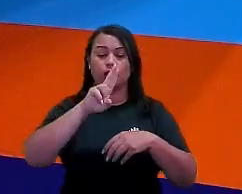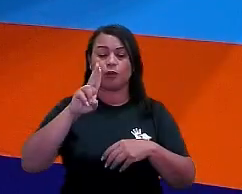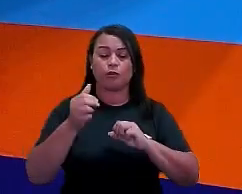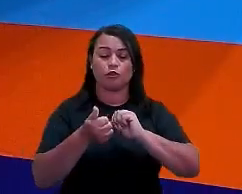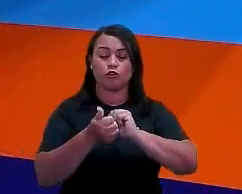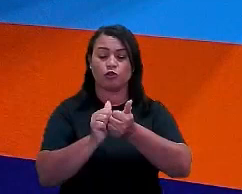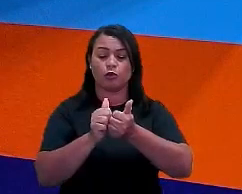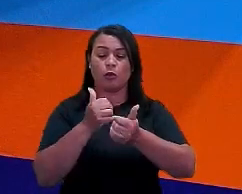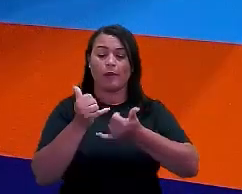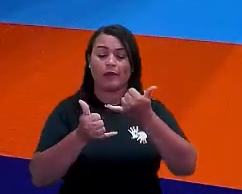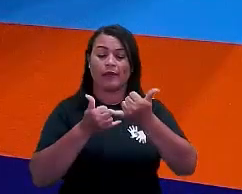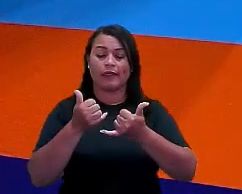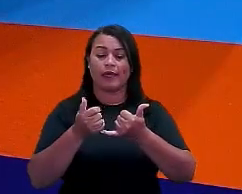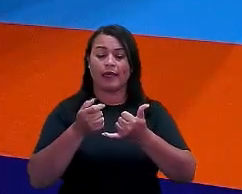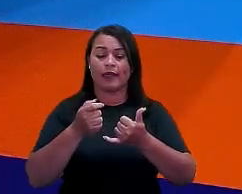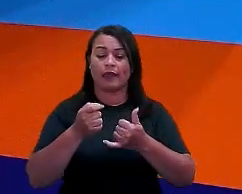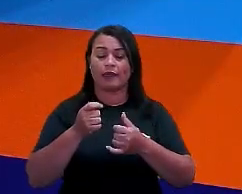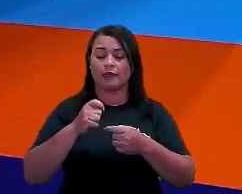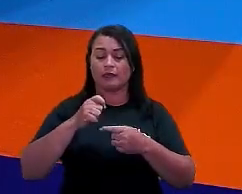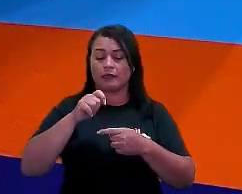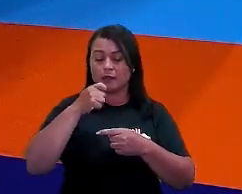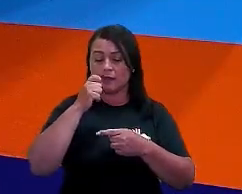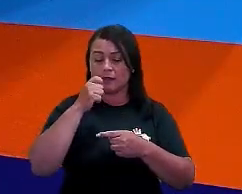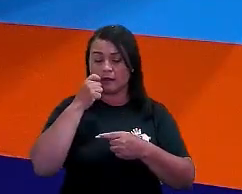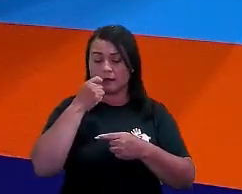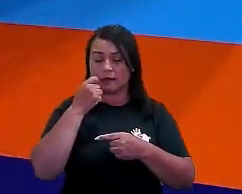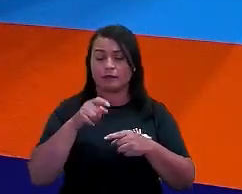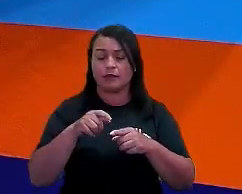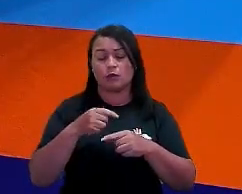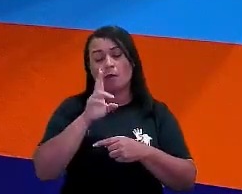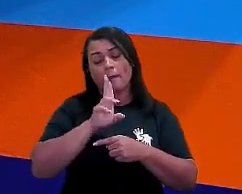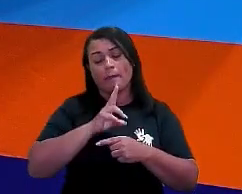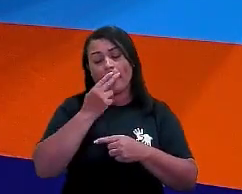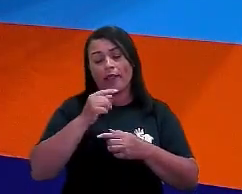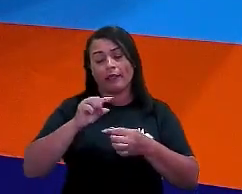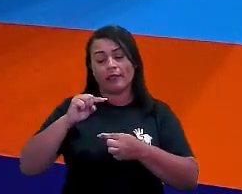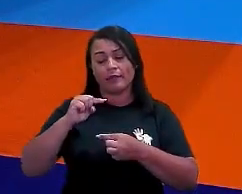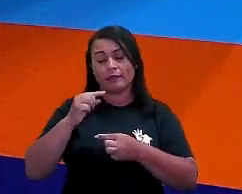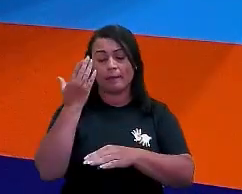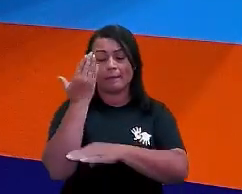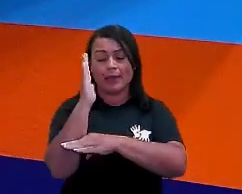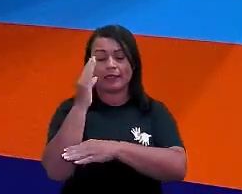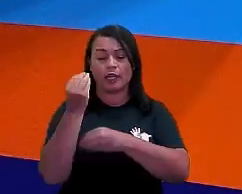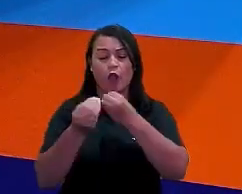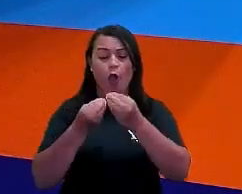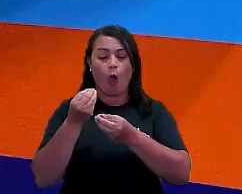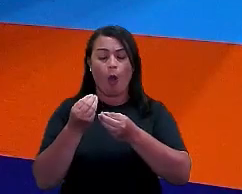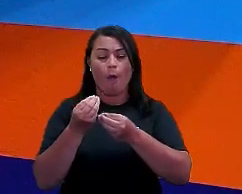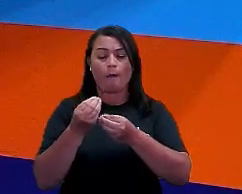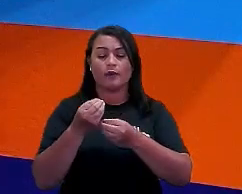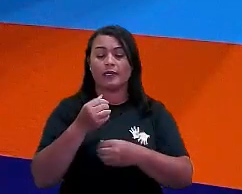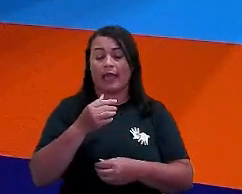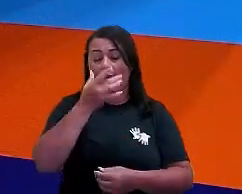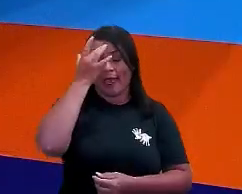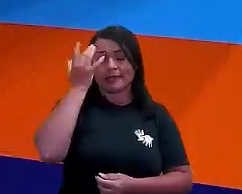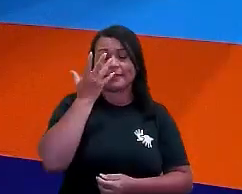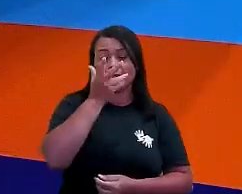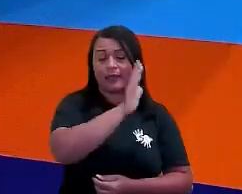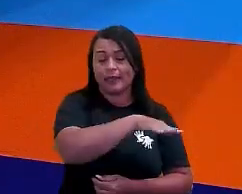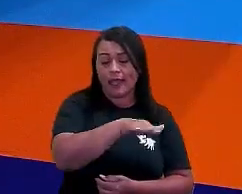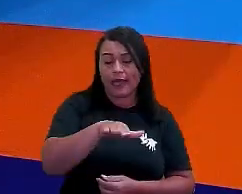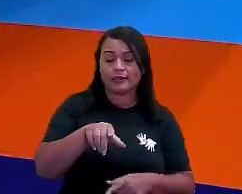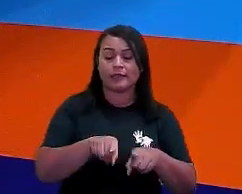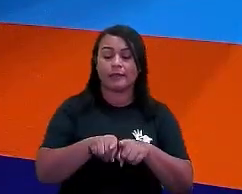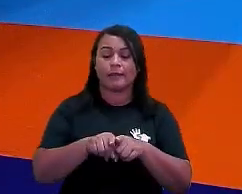com Palitos, tem as crianças e a pontuação. Como é que eu vou saber a pontuação? Depois que